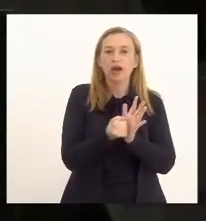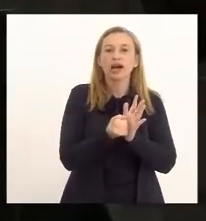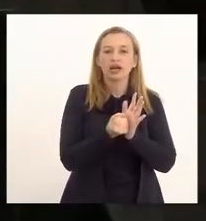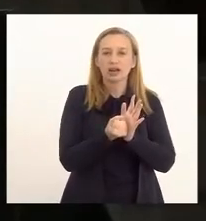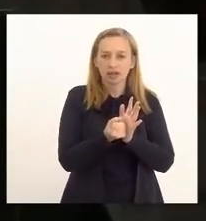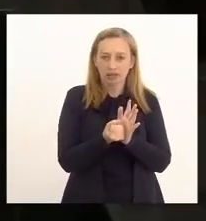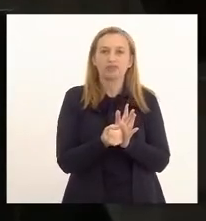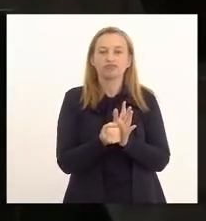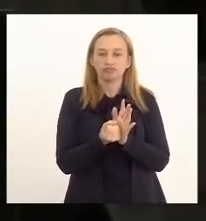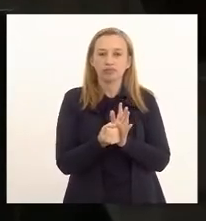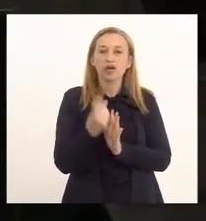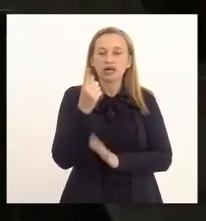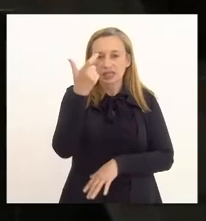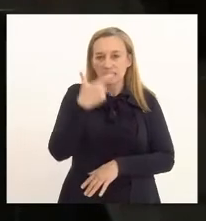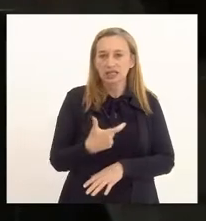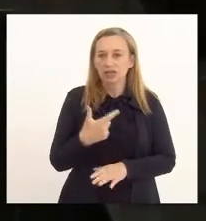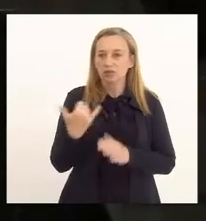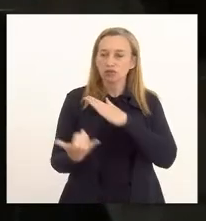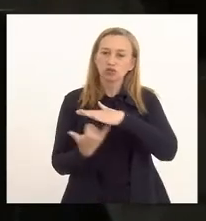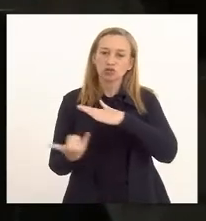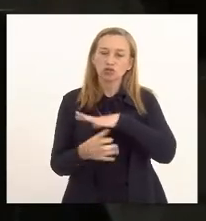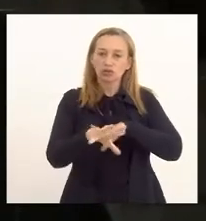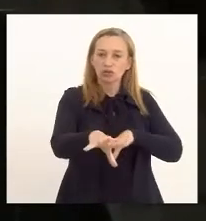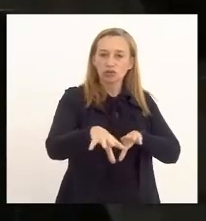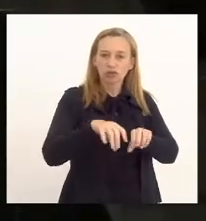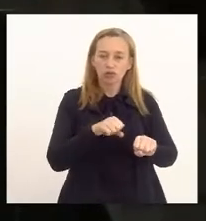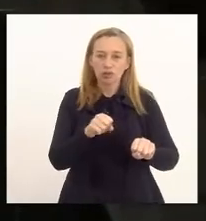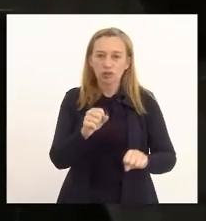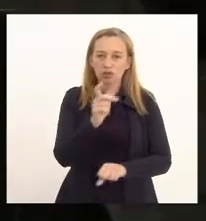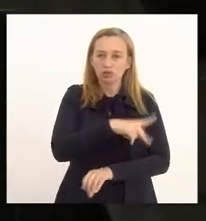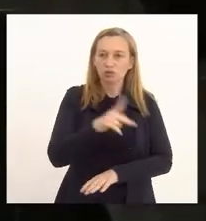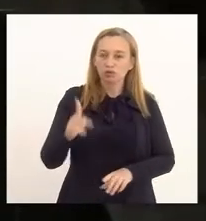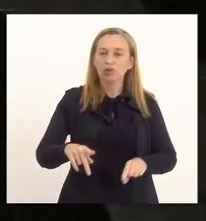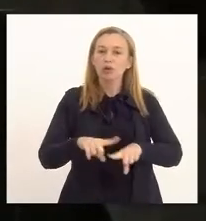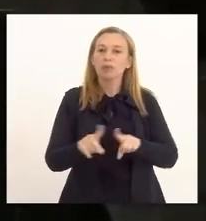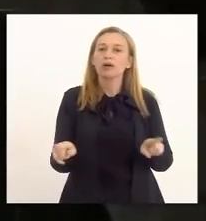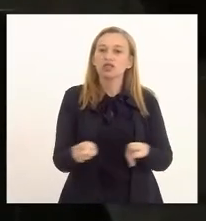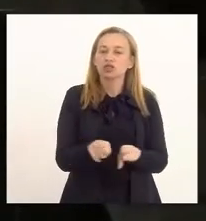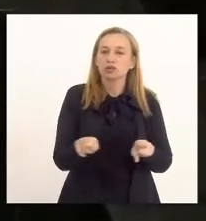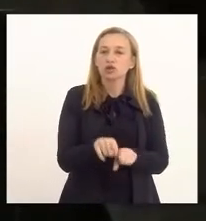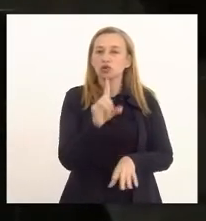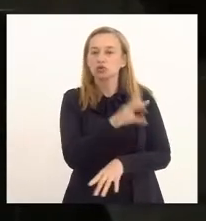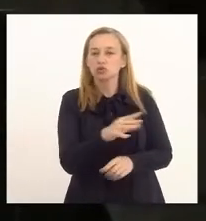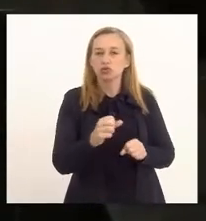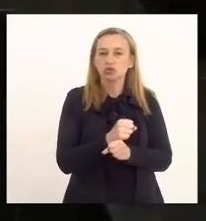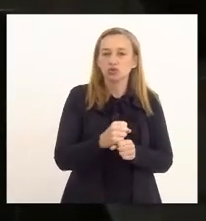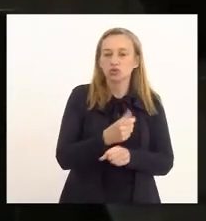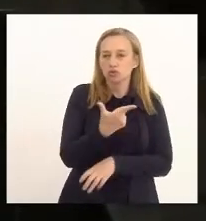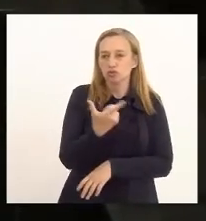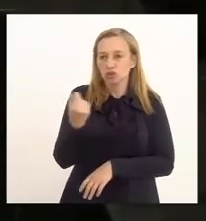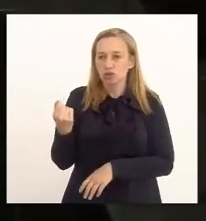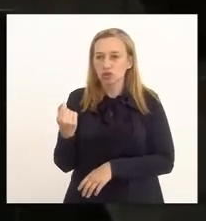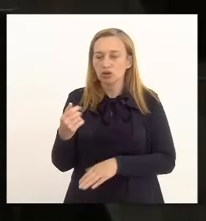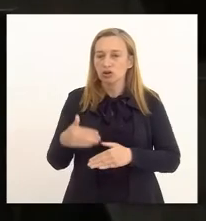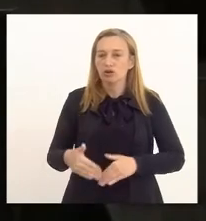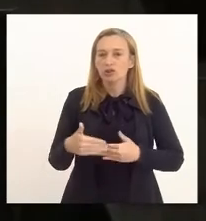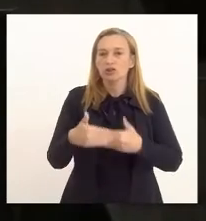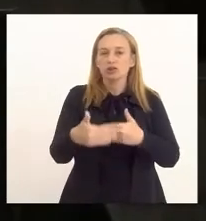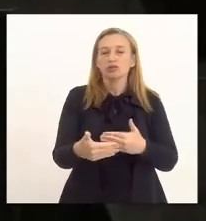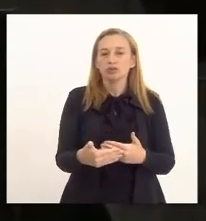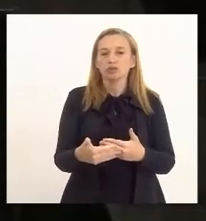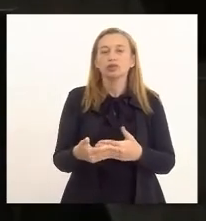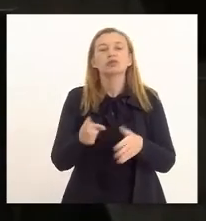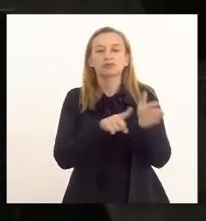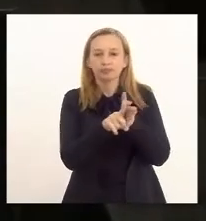ser uma instituição formadora de docentes, mas que também, nos últimos 20 anos, como eu dizia, avançou muito, né,